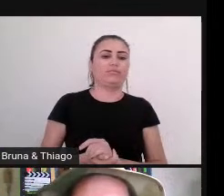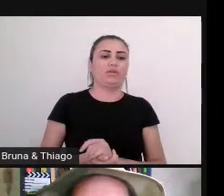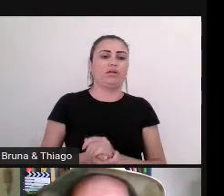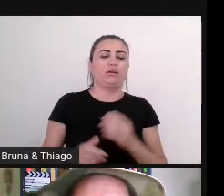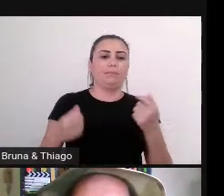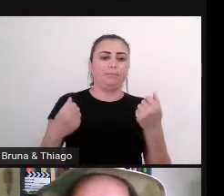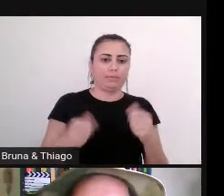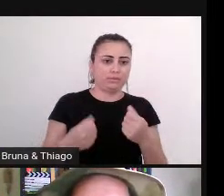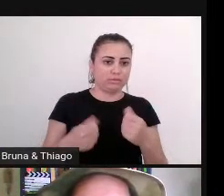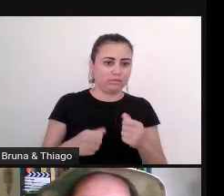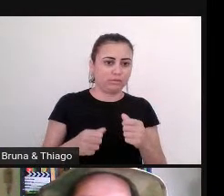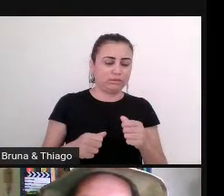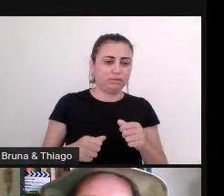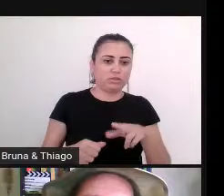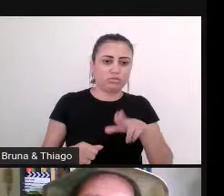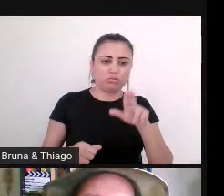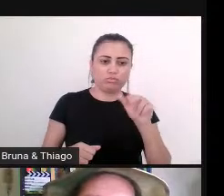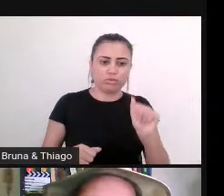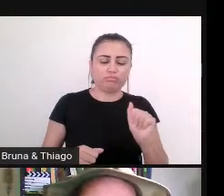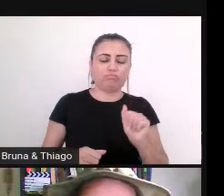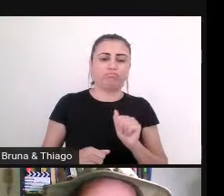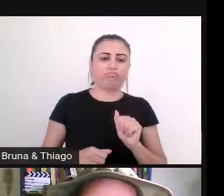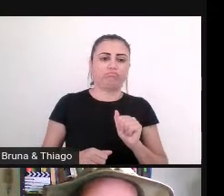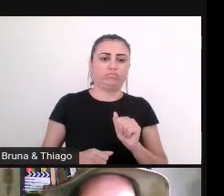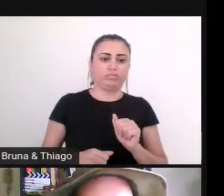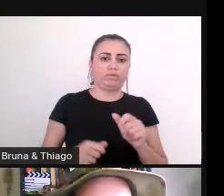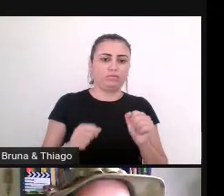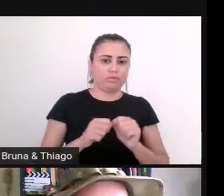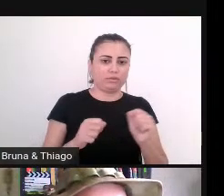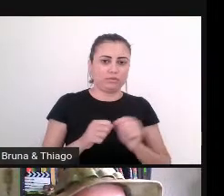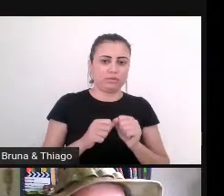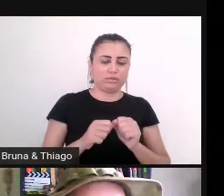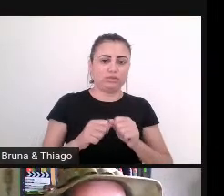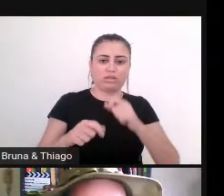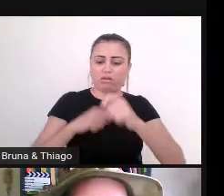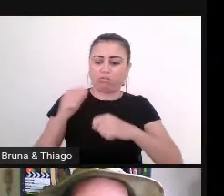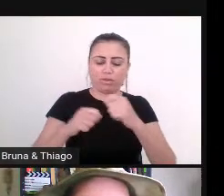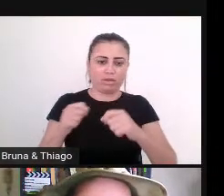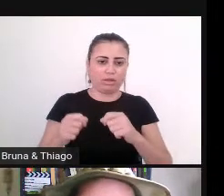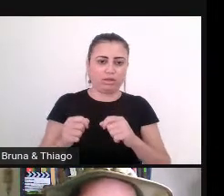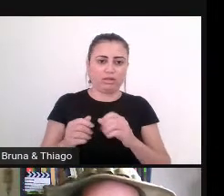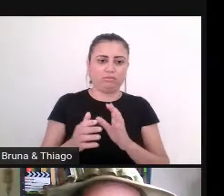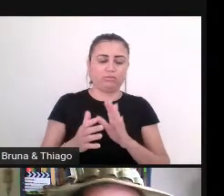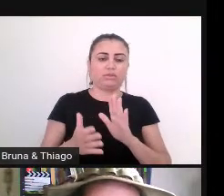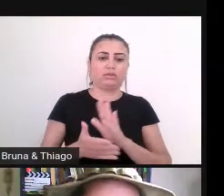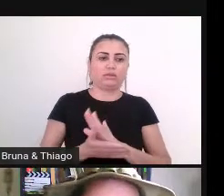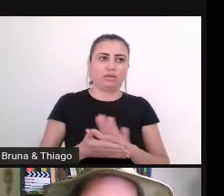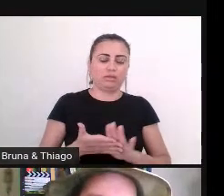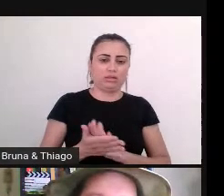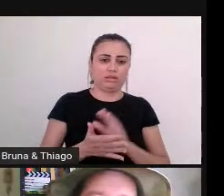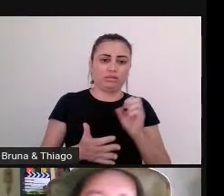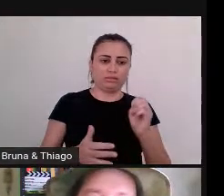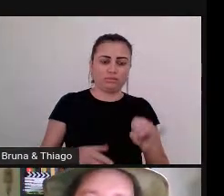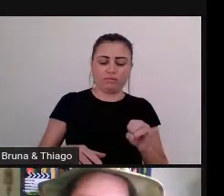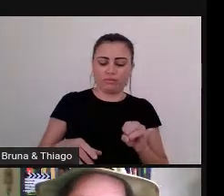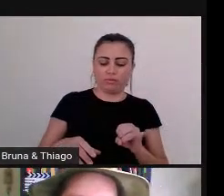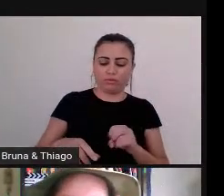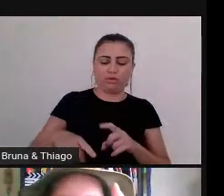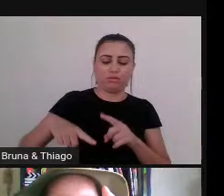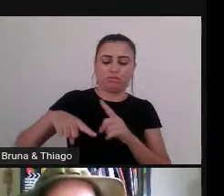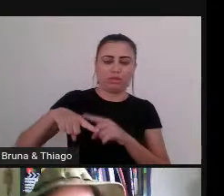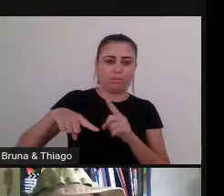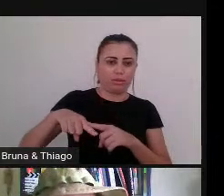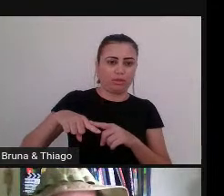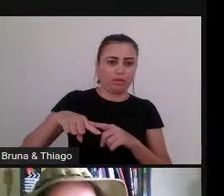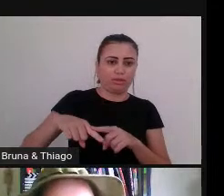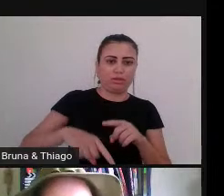Então jamais, nunca faça isso. Se a picada for na perna ou no braço, deixe em uma posição mais elevada. Se for